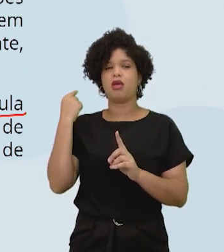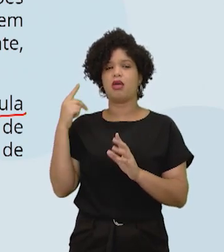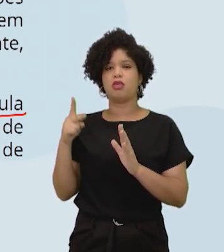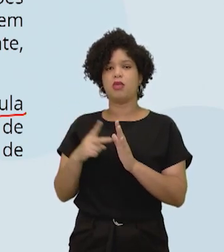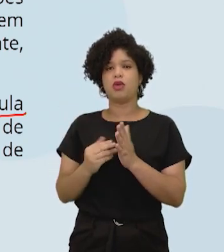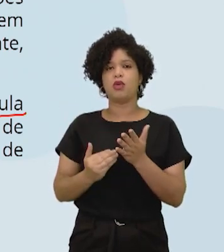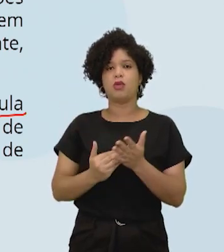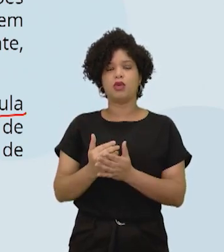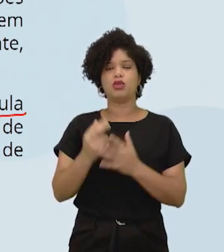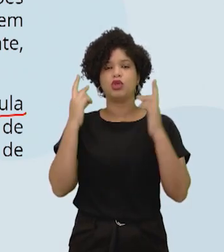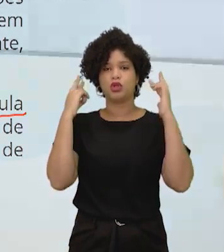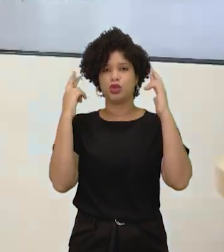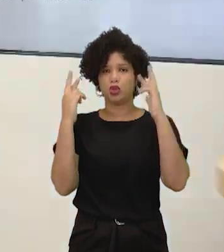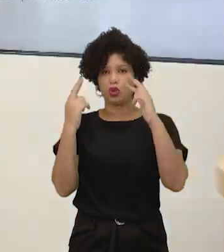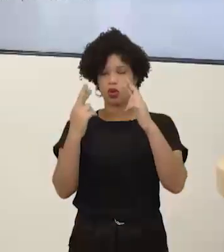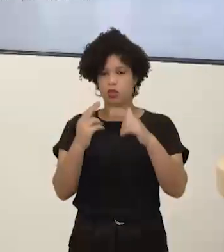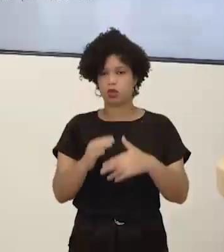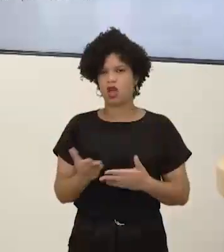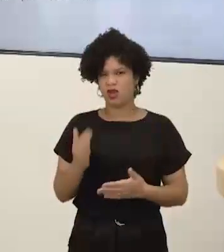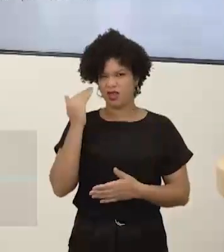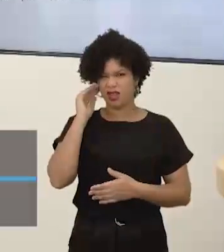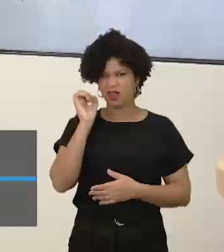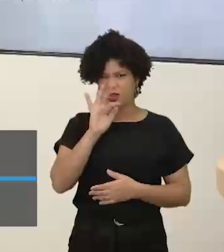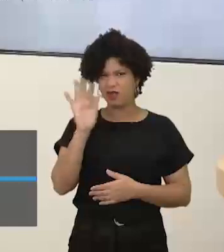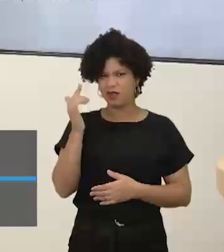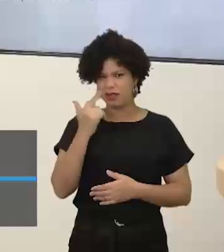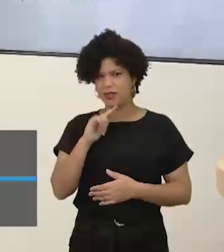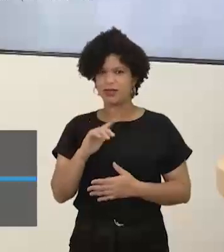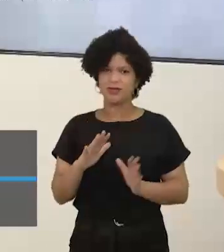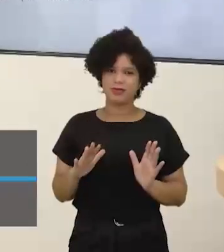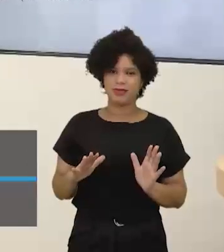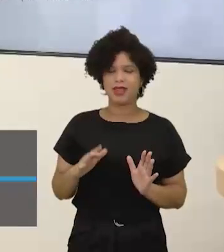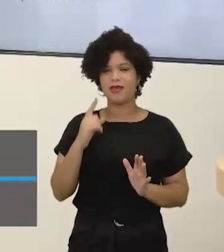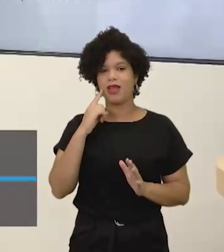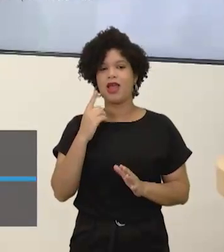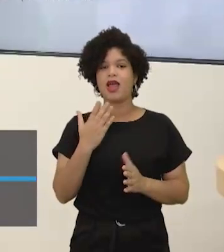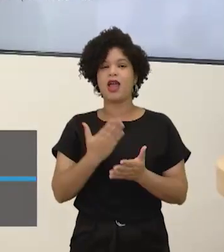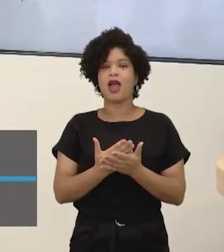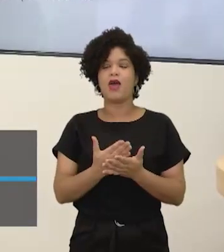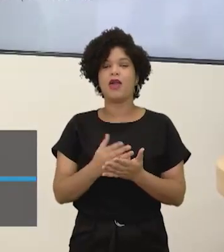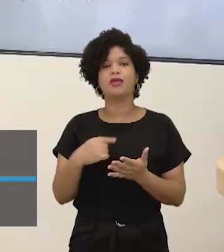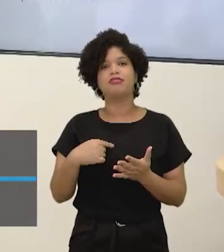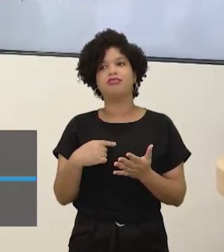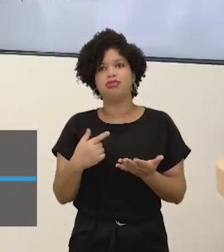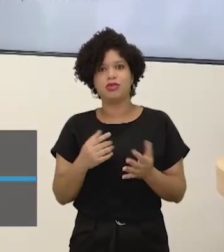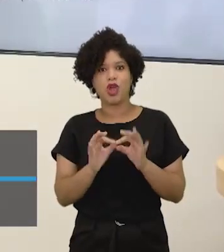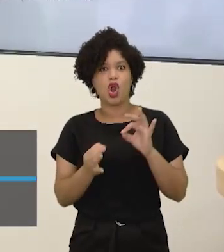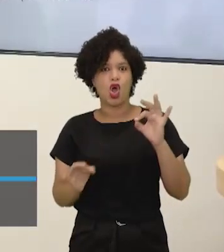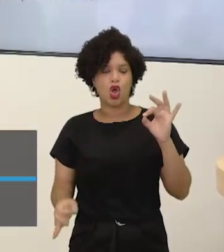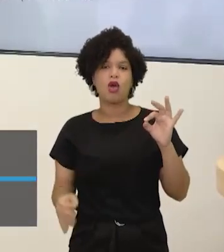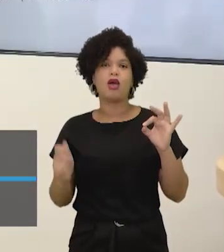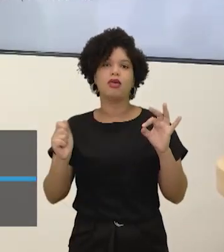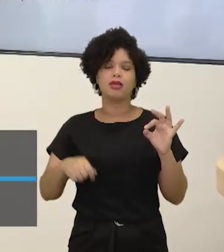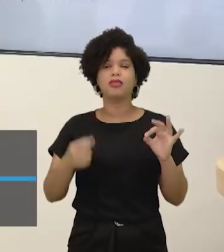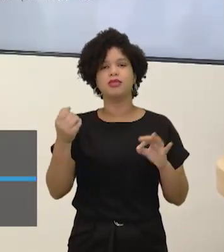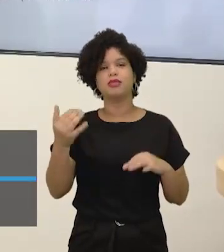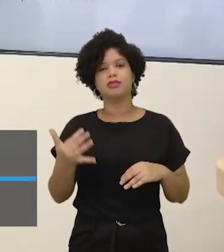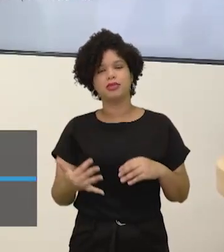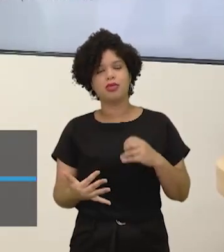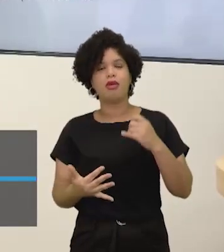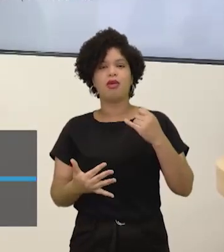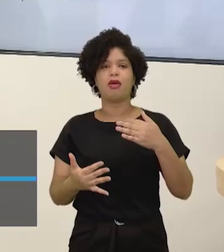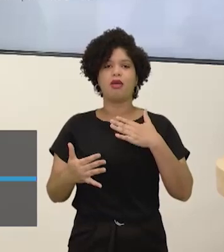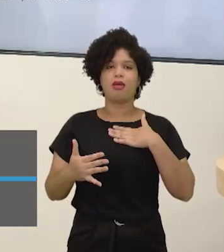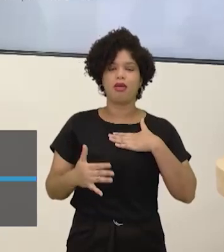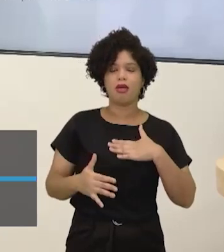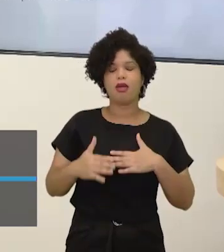conjunção. Agora, acho que ficou um pouco mais claro. É óbvio que com uma aula que a gente tivesse mais tempo, eu falaria com mais calma, a gente